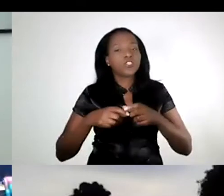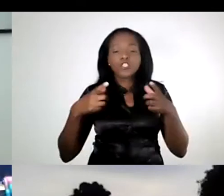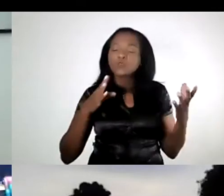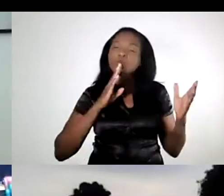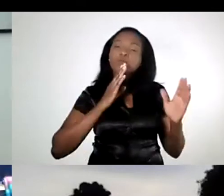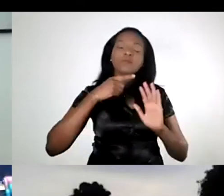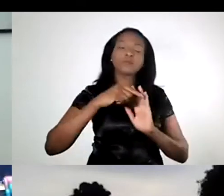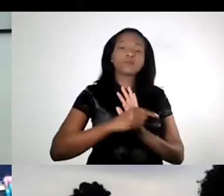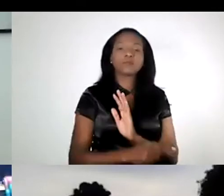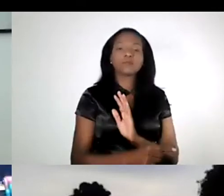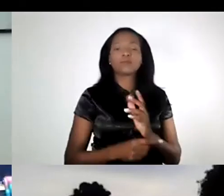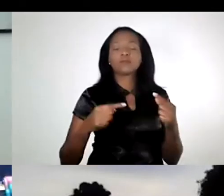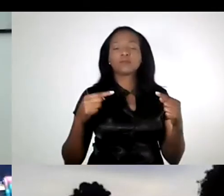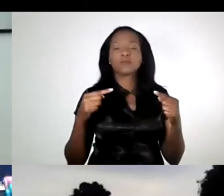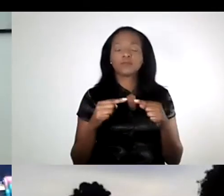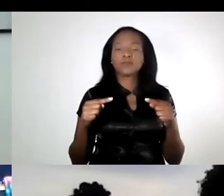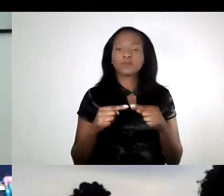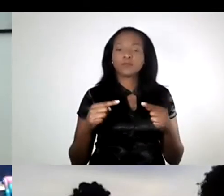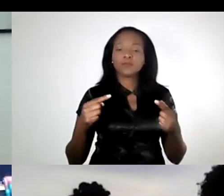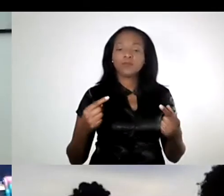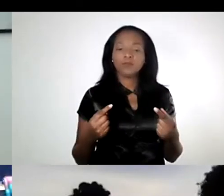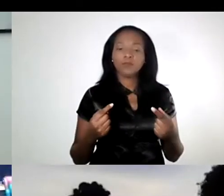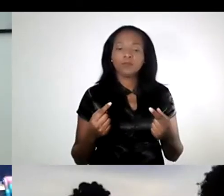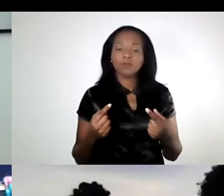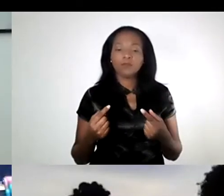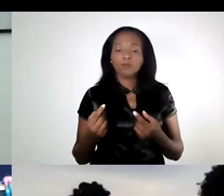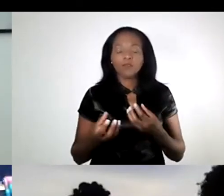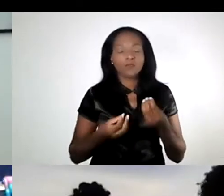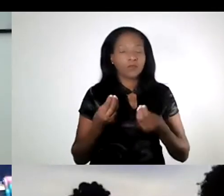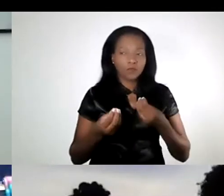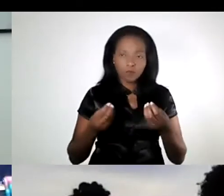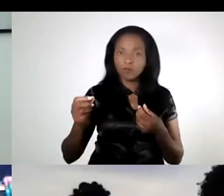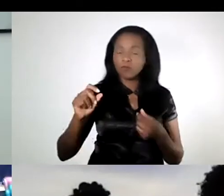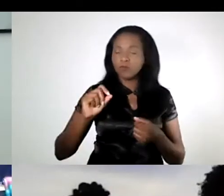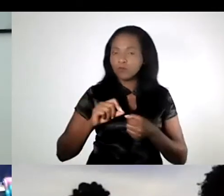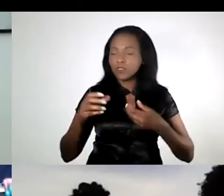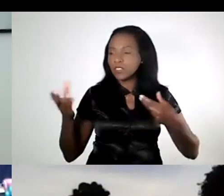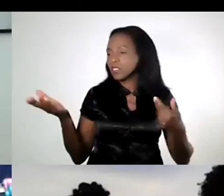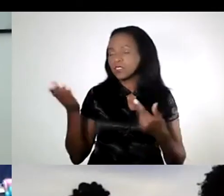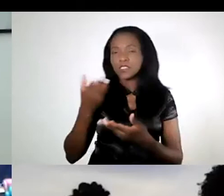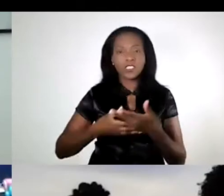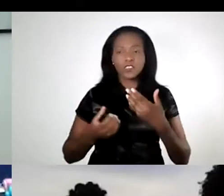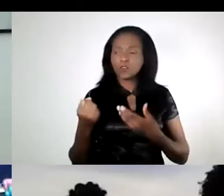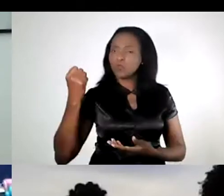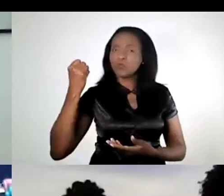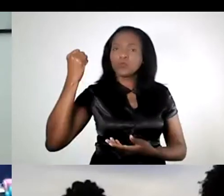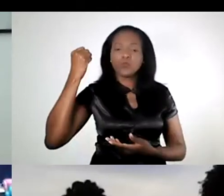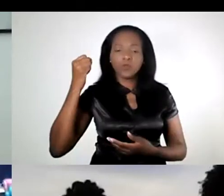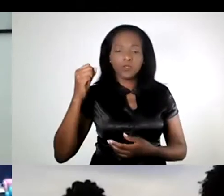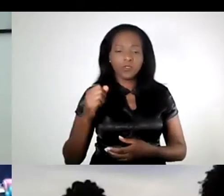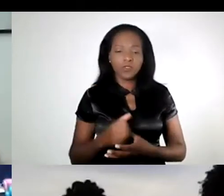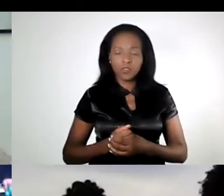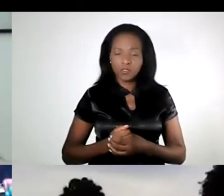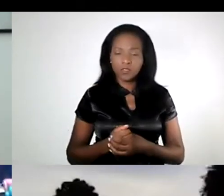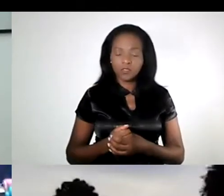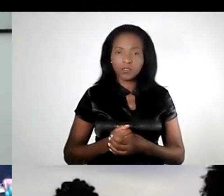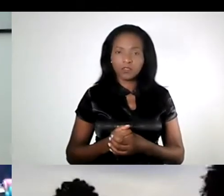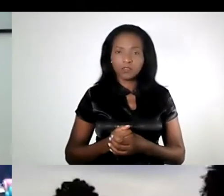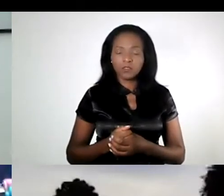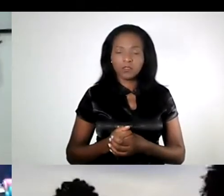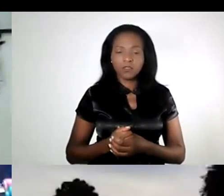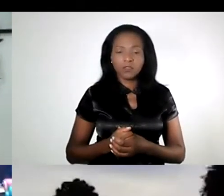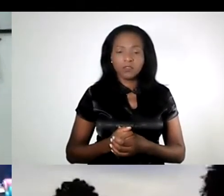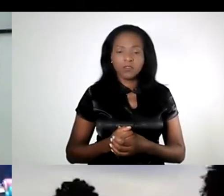que está aí num processo aí da relação de poder epistêmico, né? Então,